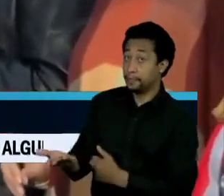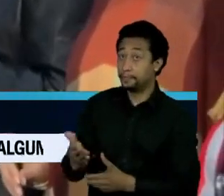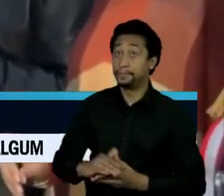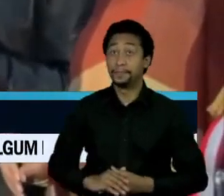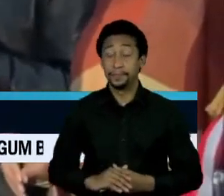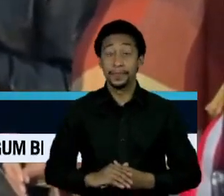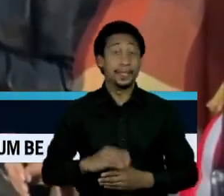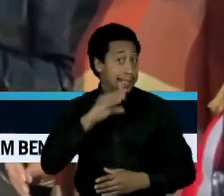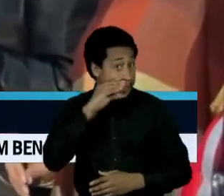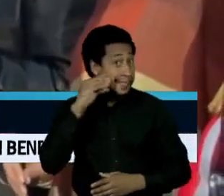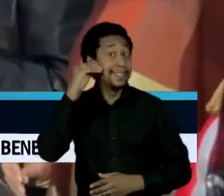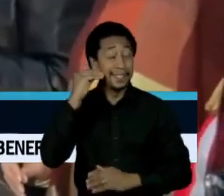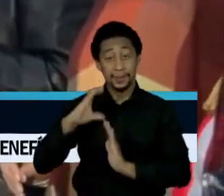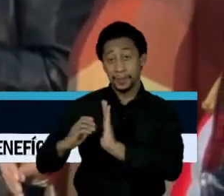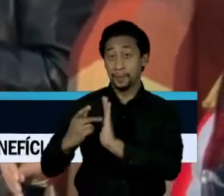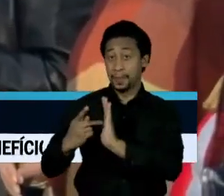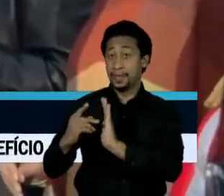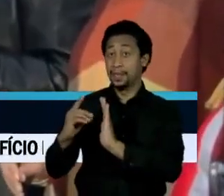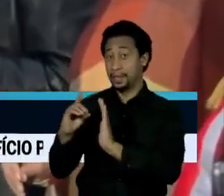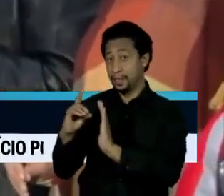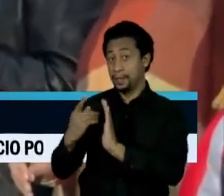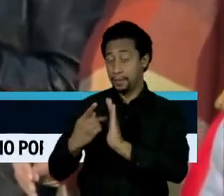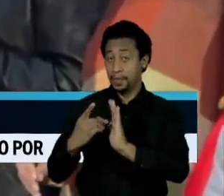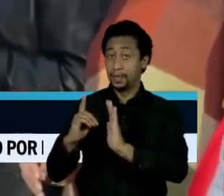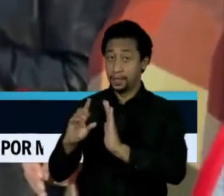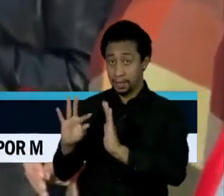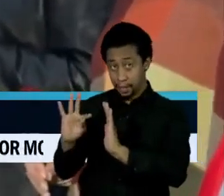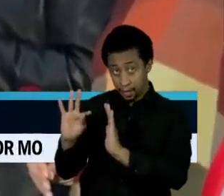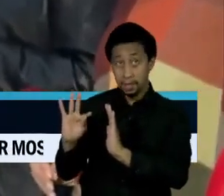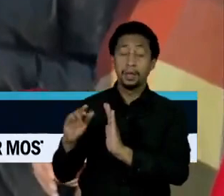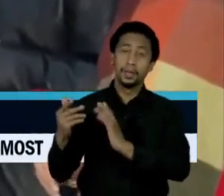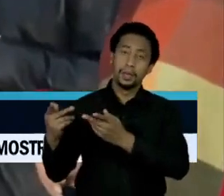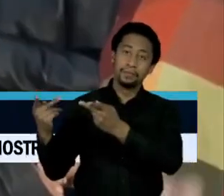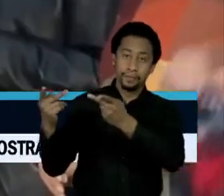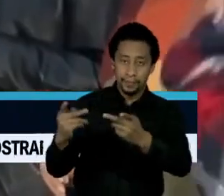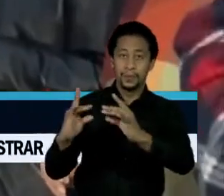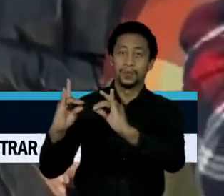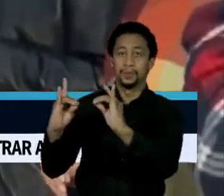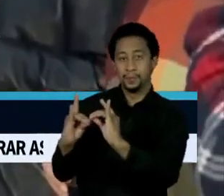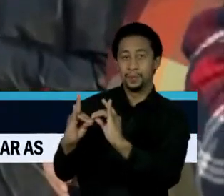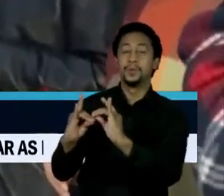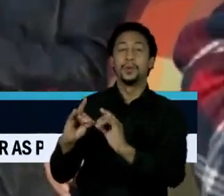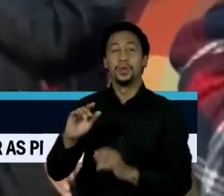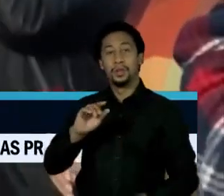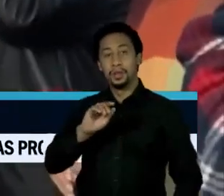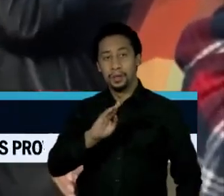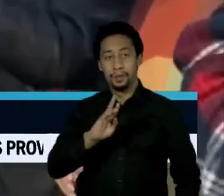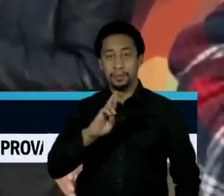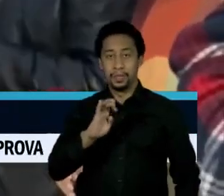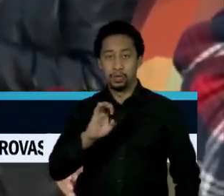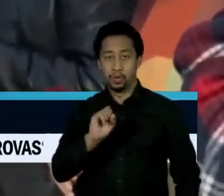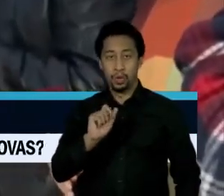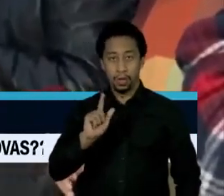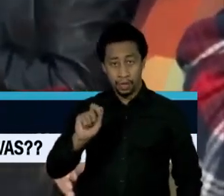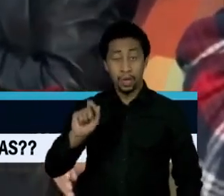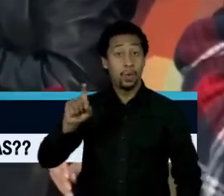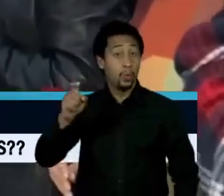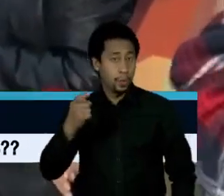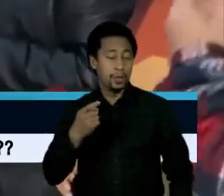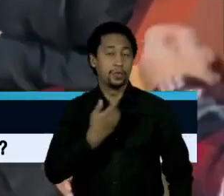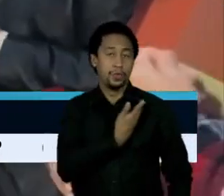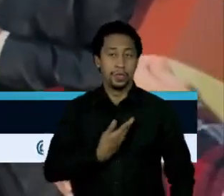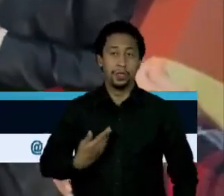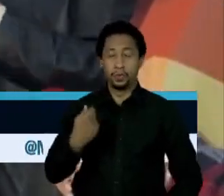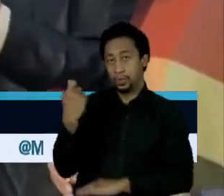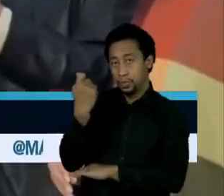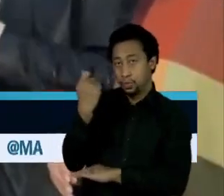PDT, foi a São Borja para visitar o túmulo de Leonel Brizola, ex-governador do Rio Grande do Sul e do Rio de Janeiro. Brizola foi